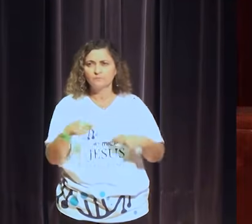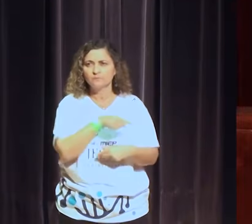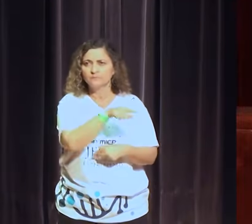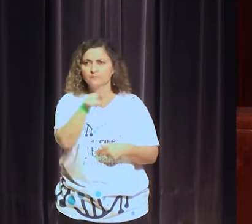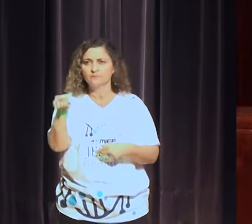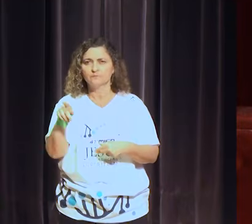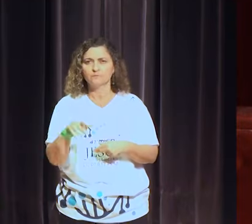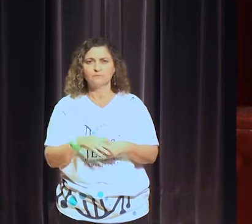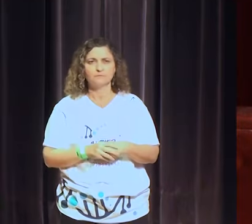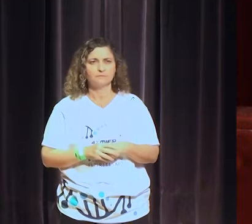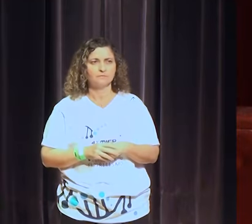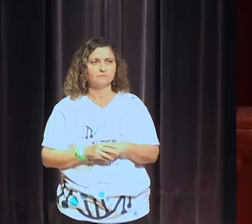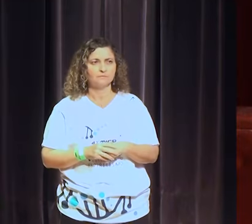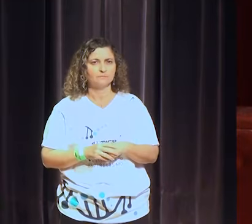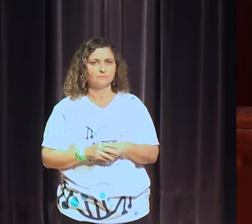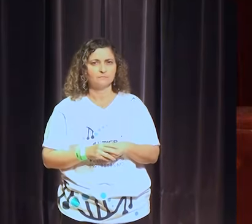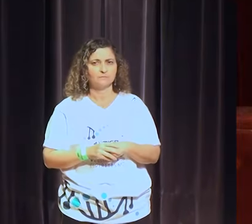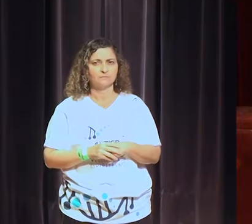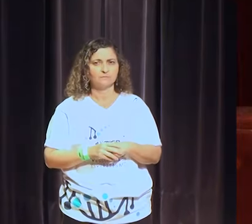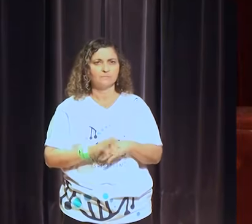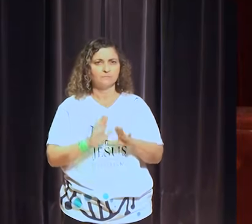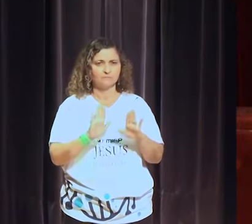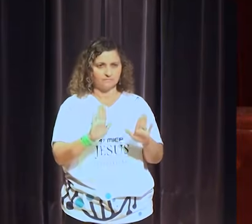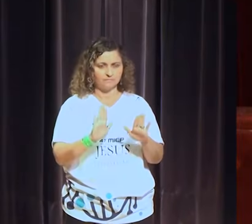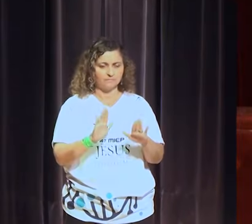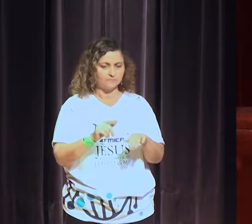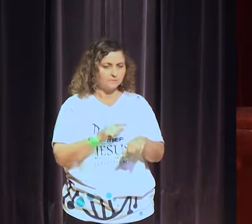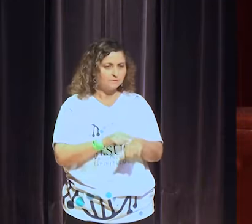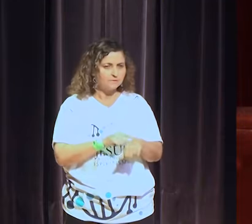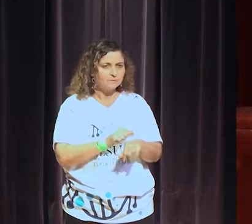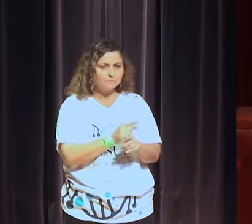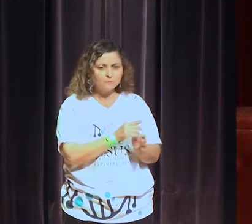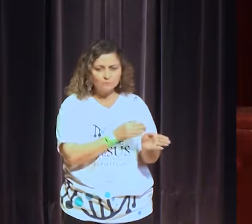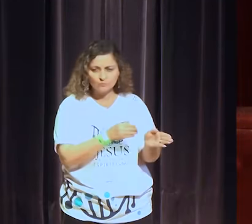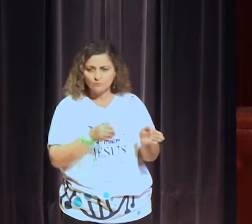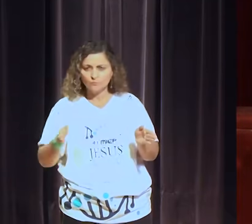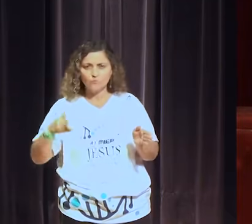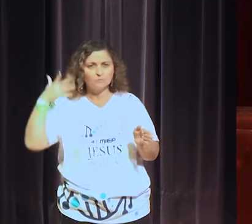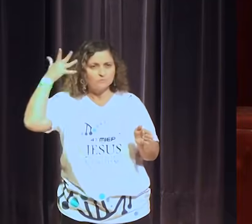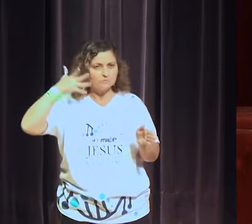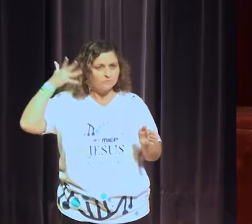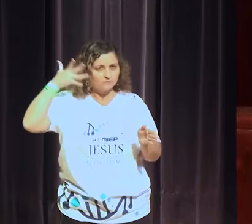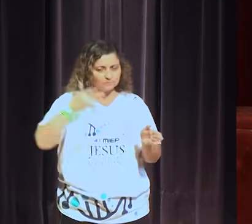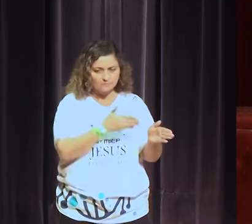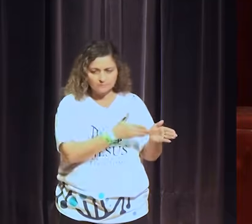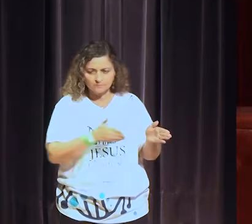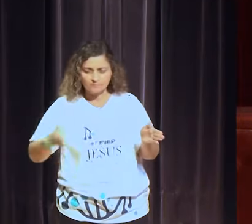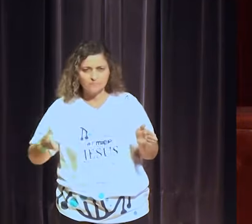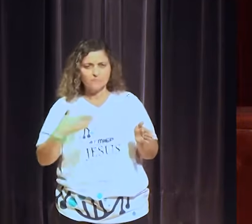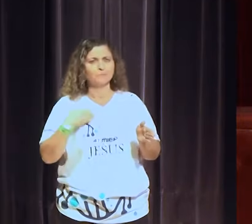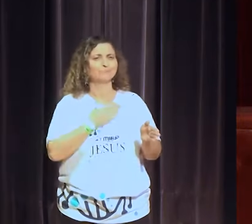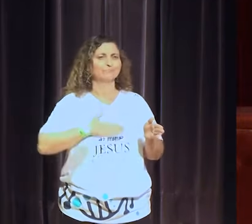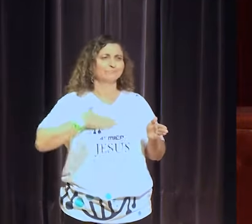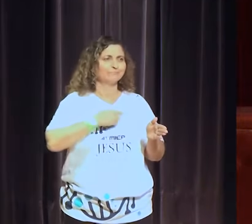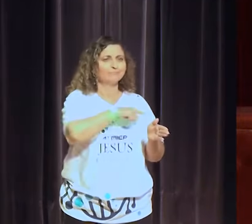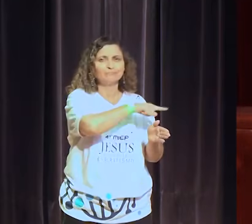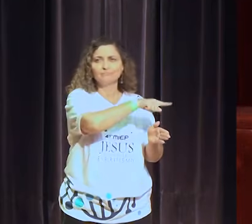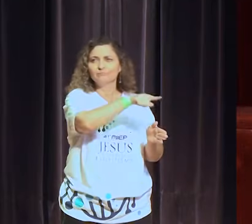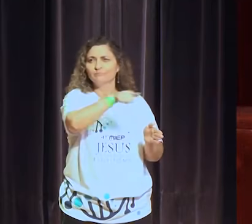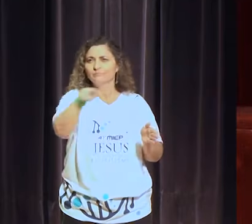Pelo menos durante esse tempo que nós vamos conversar aqui, eu gostaria que